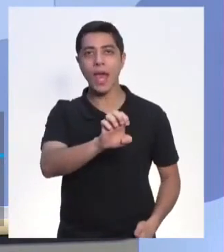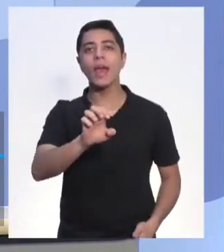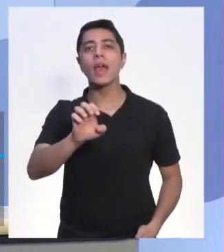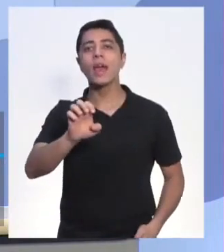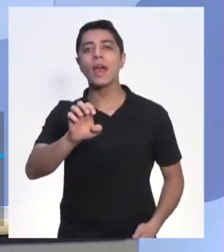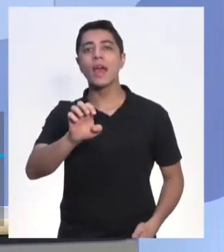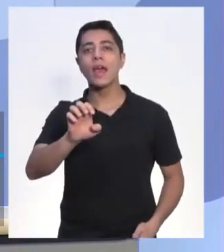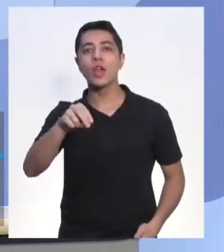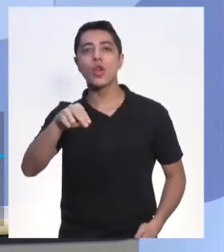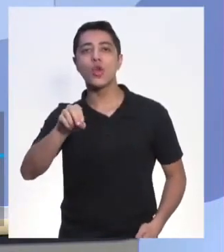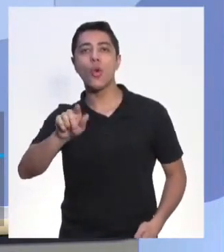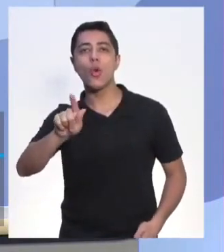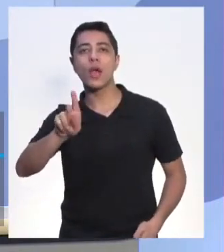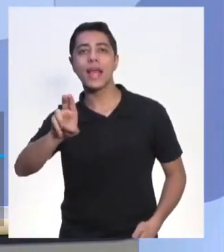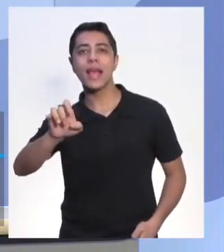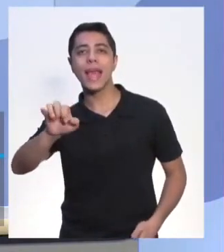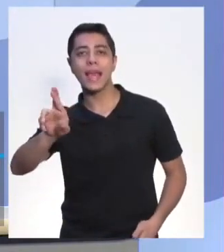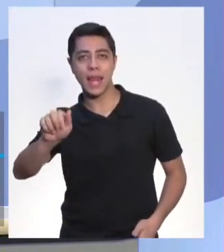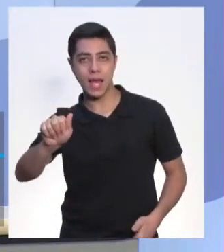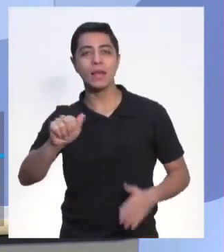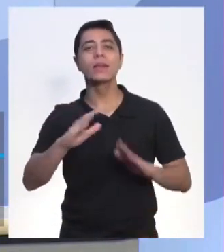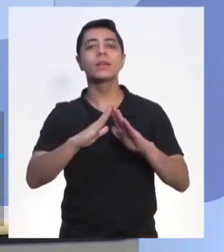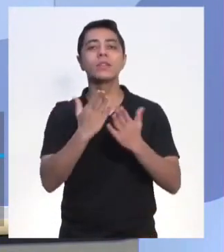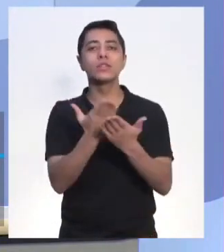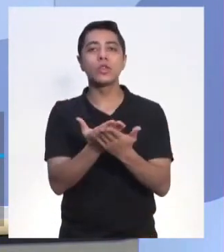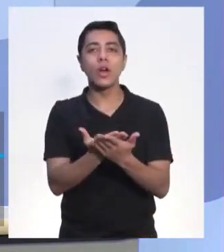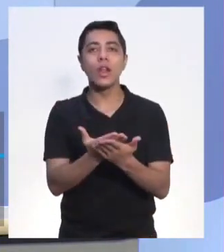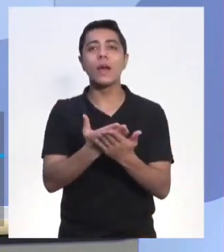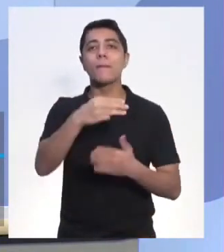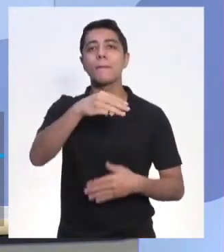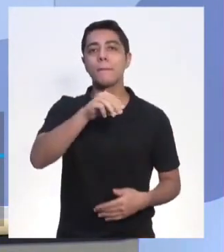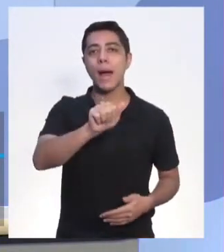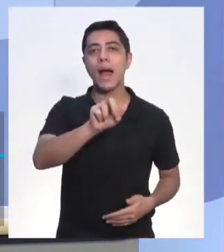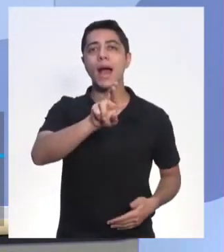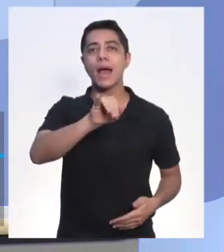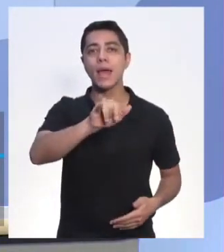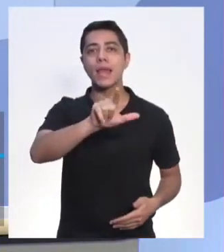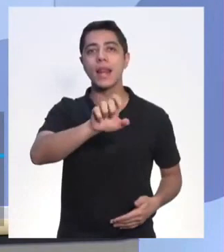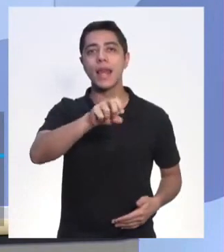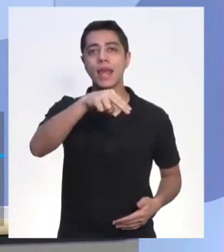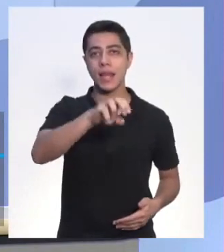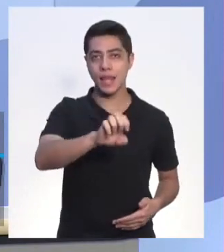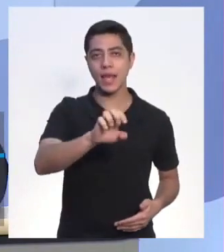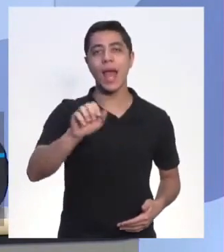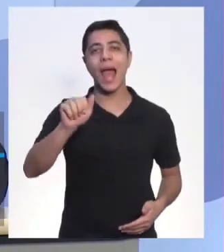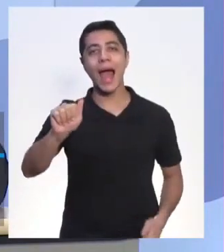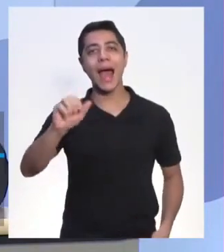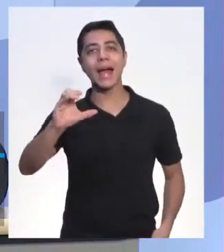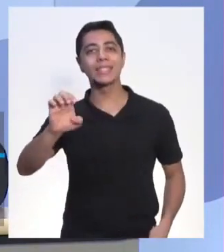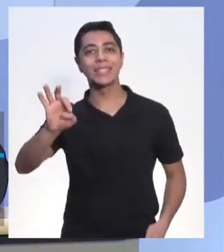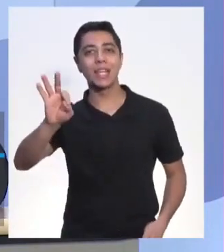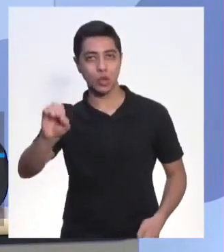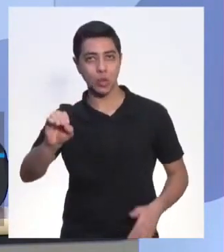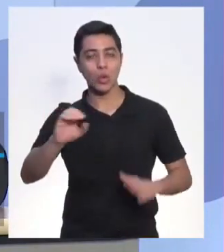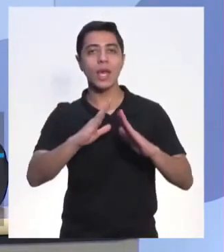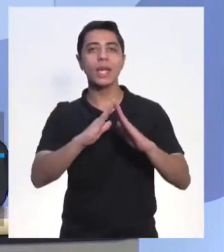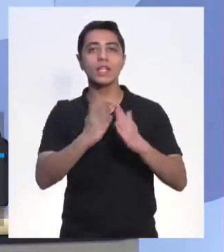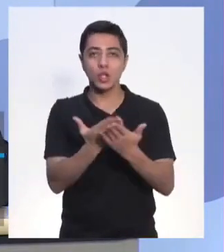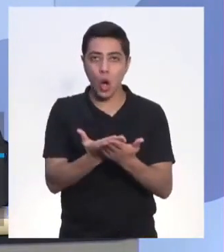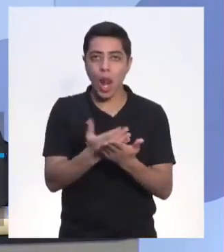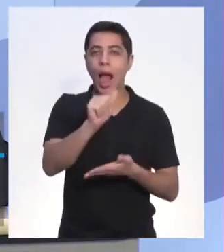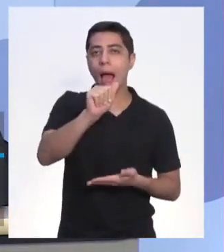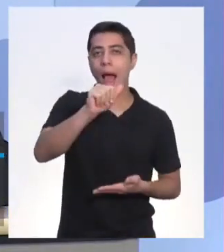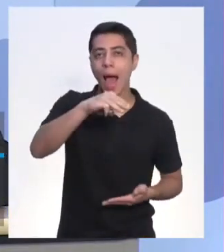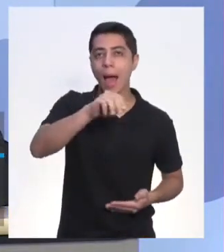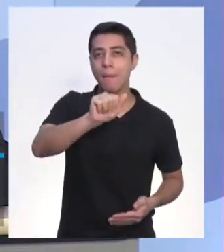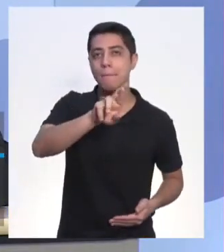Nogueira, PEI Leonardo Lopes Bonfim, Escola Marilene de Oliveira Aceto e Escola Amaral Wagner. E aí,